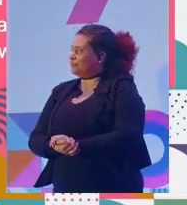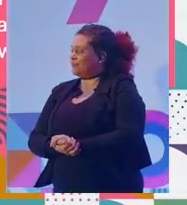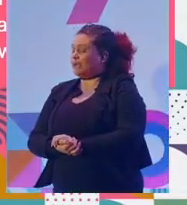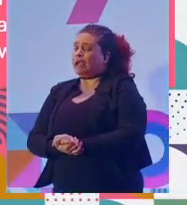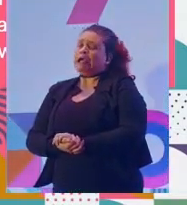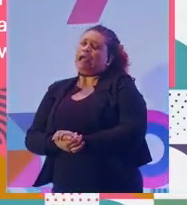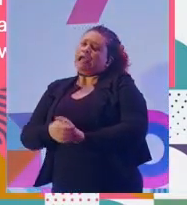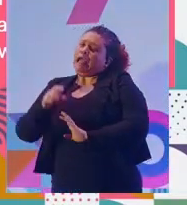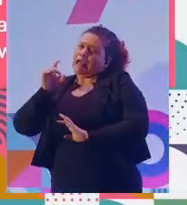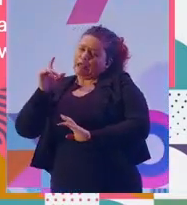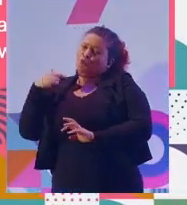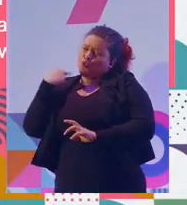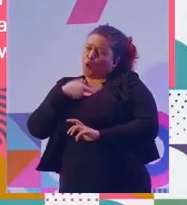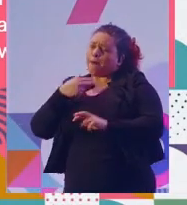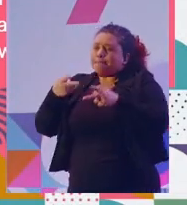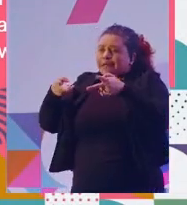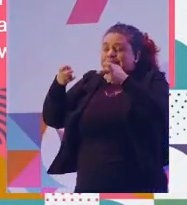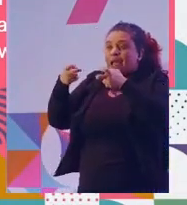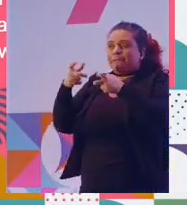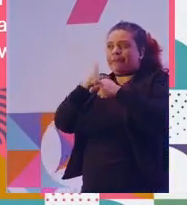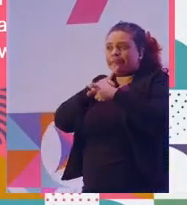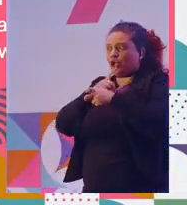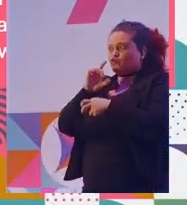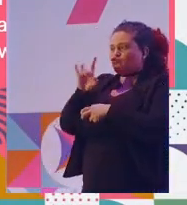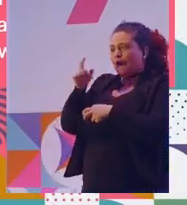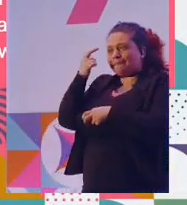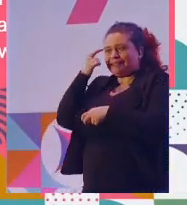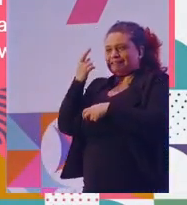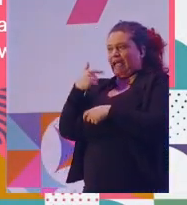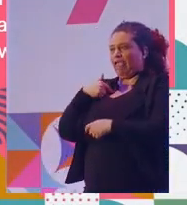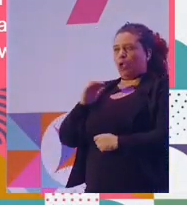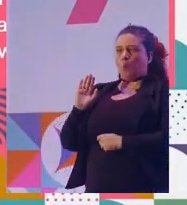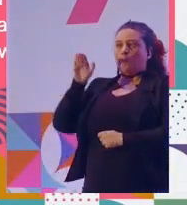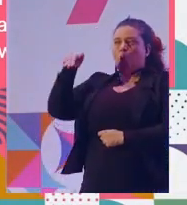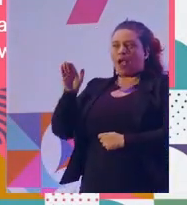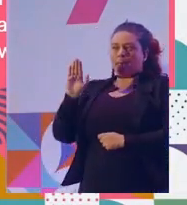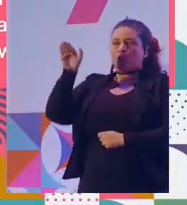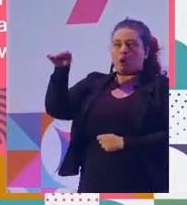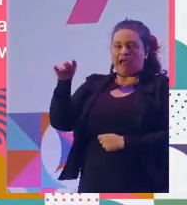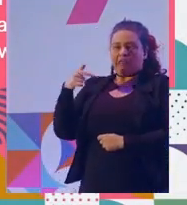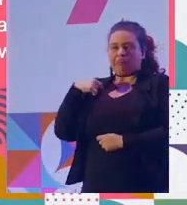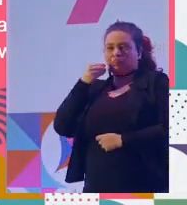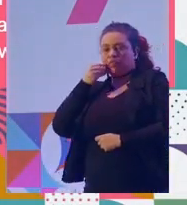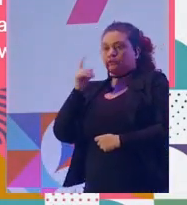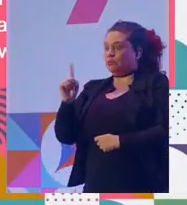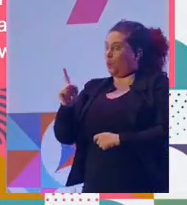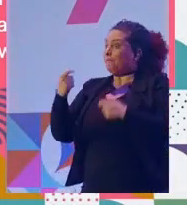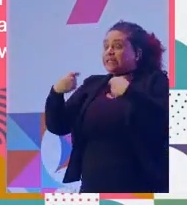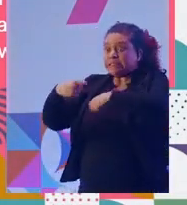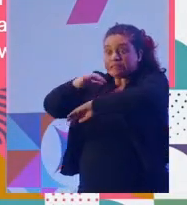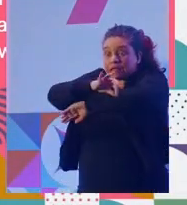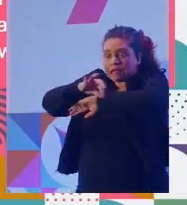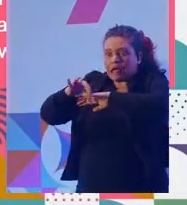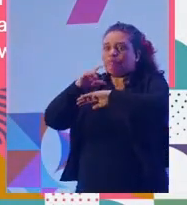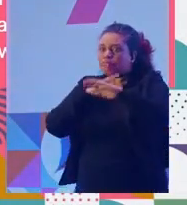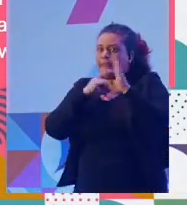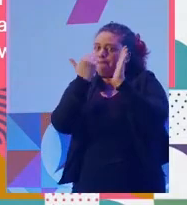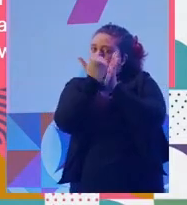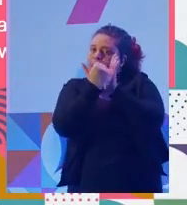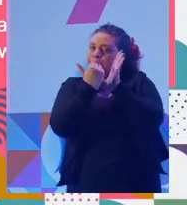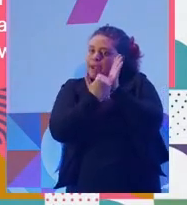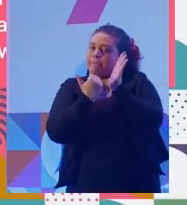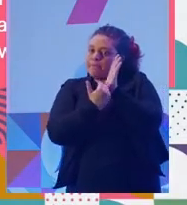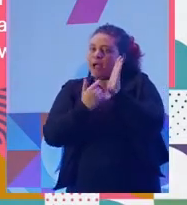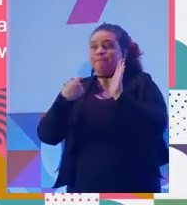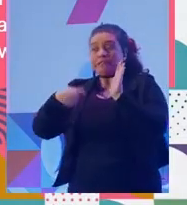E a tendência é ter esse vício de, vou pular isso, mas tem que ter um desenho de arquitetura, não é possível pular esse passo. Tem que